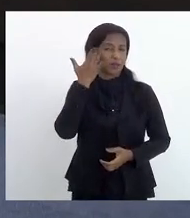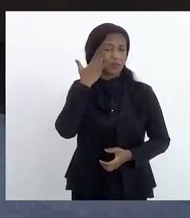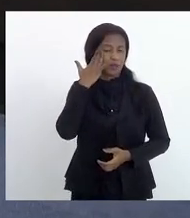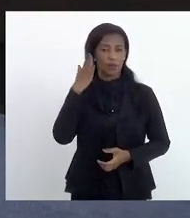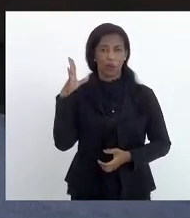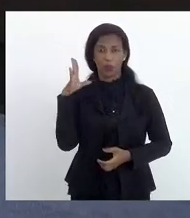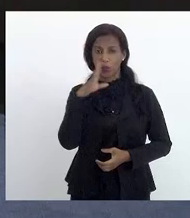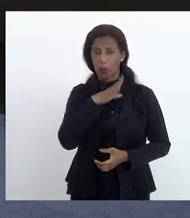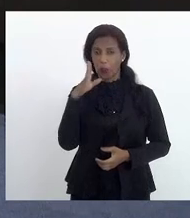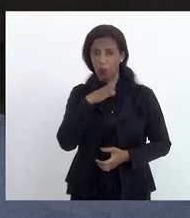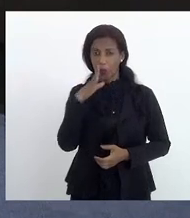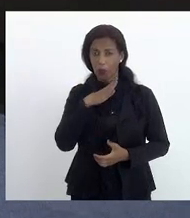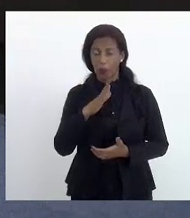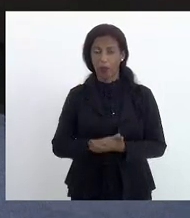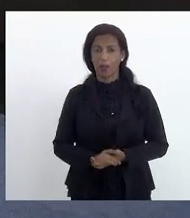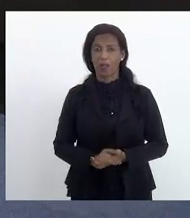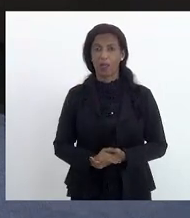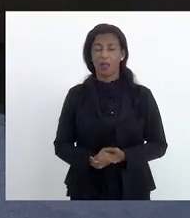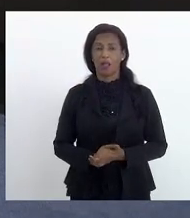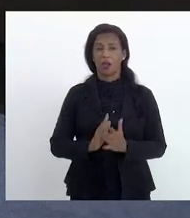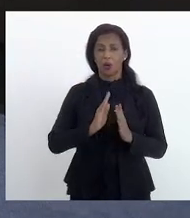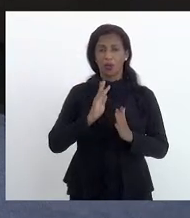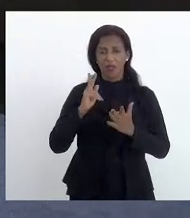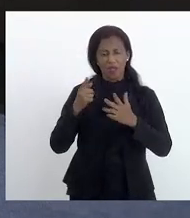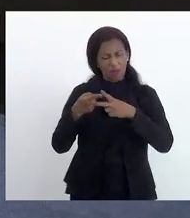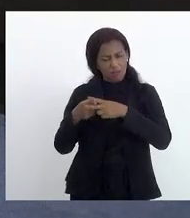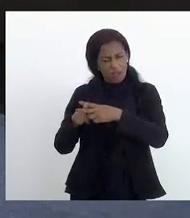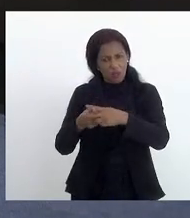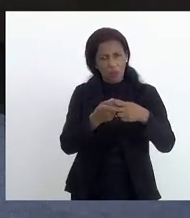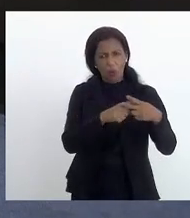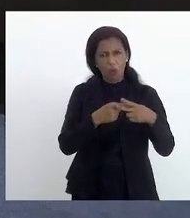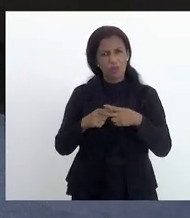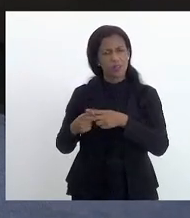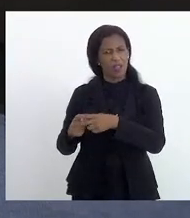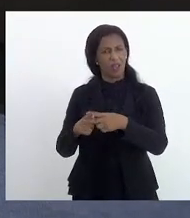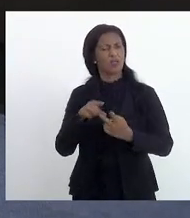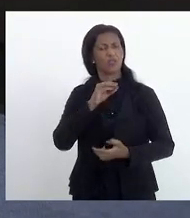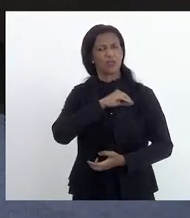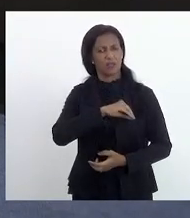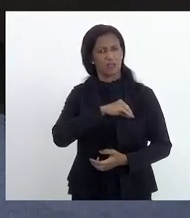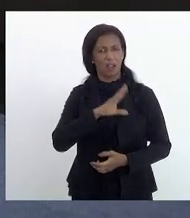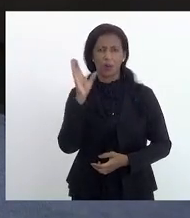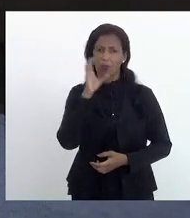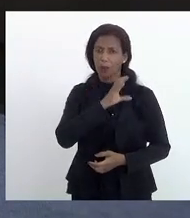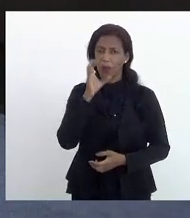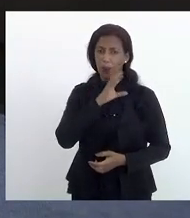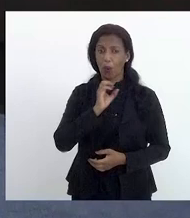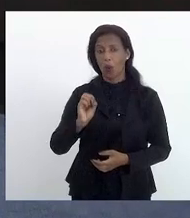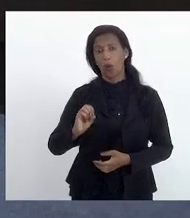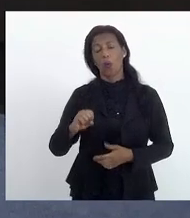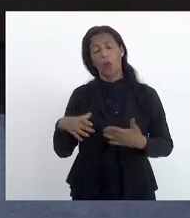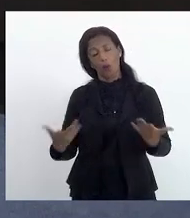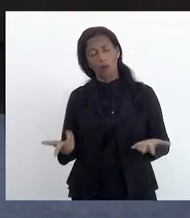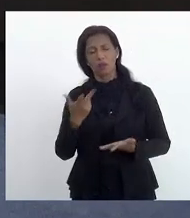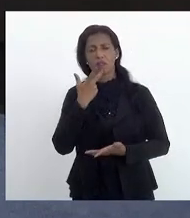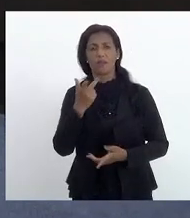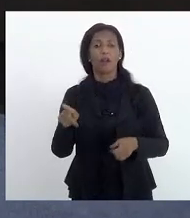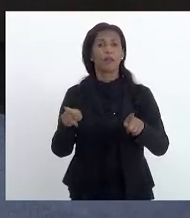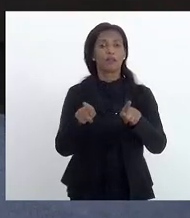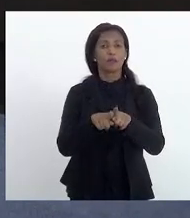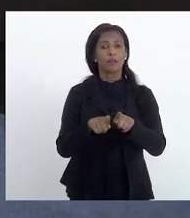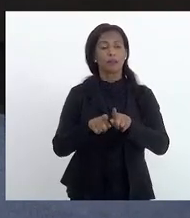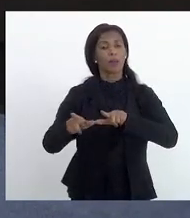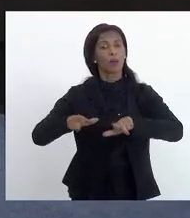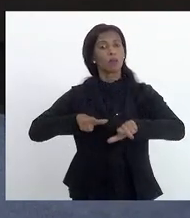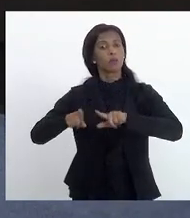urgente que se faça essa correção, é urgente e necessário. Quando se traz aí também a questão do